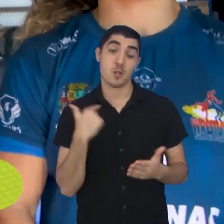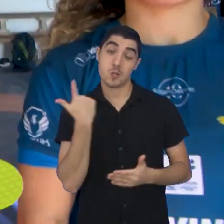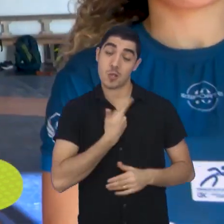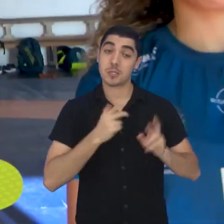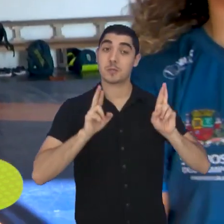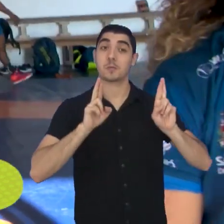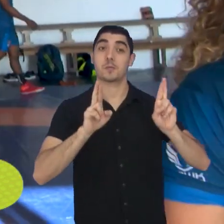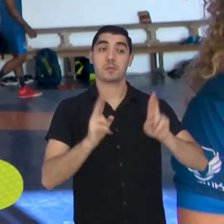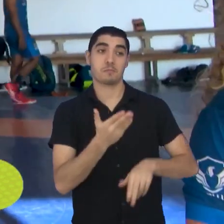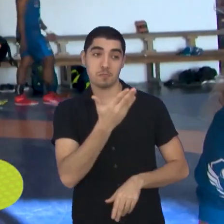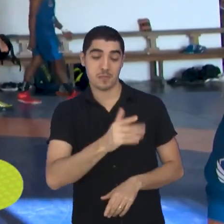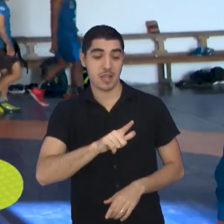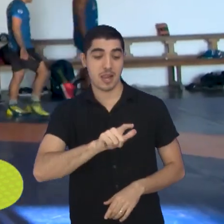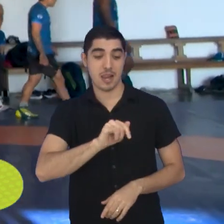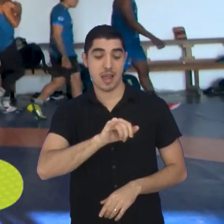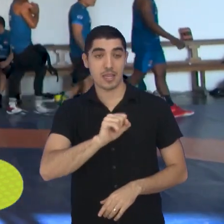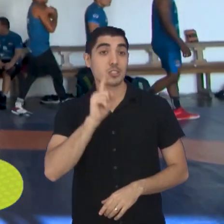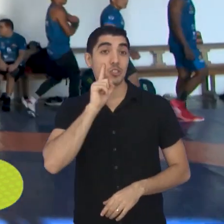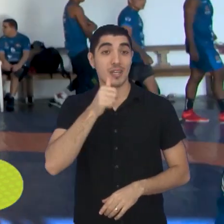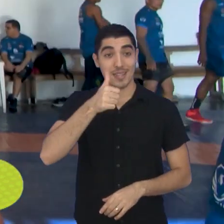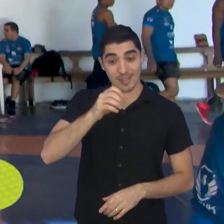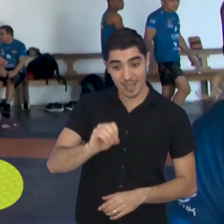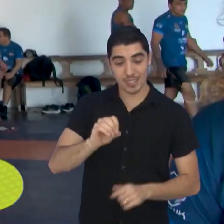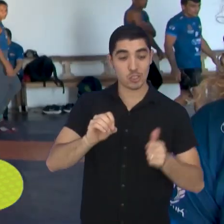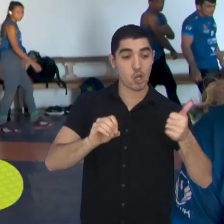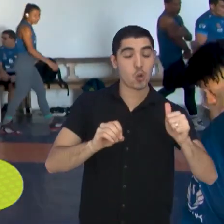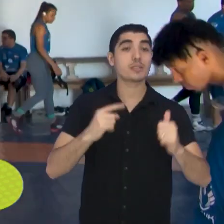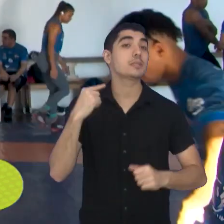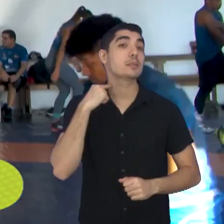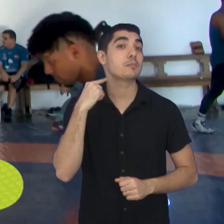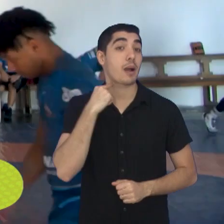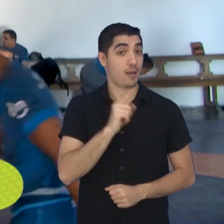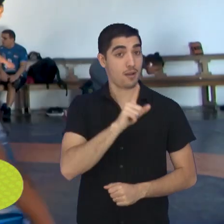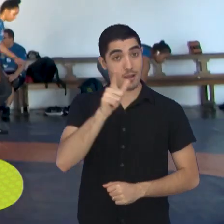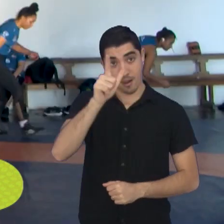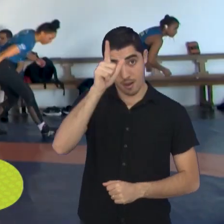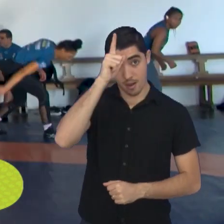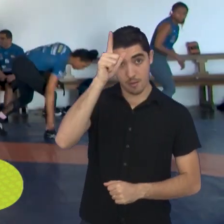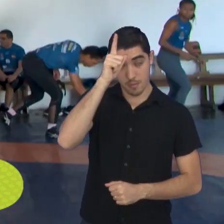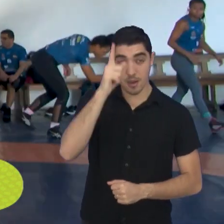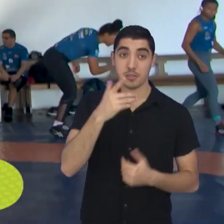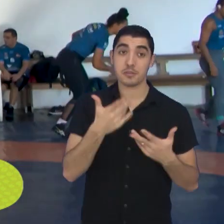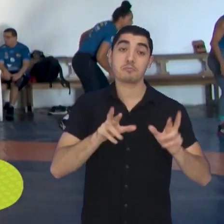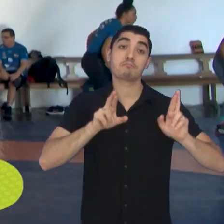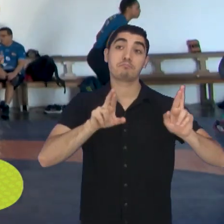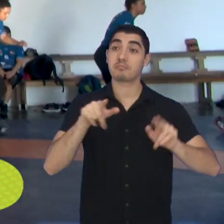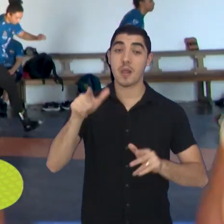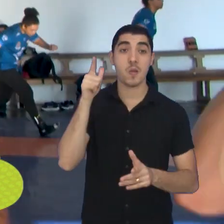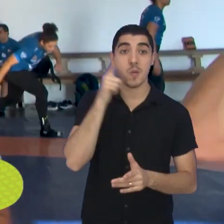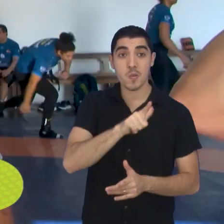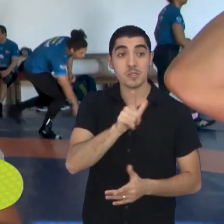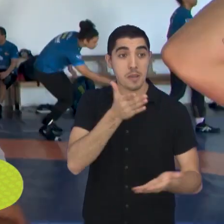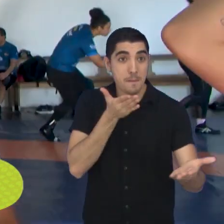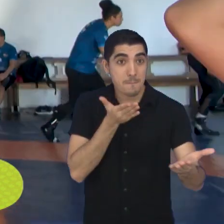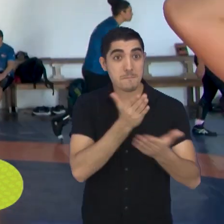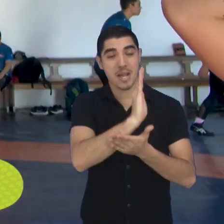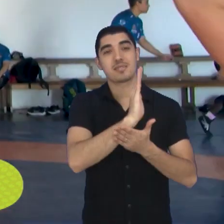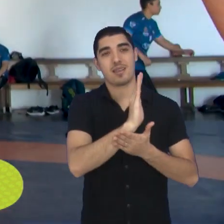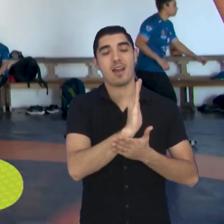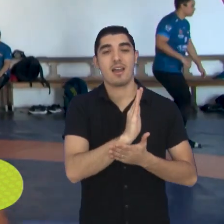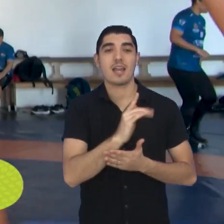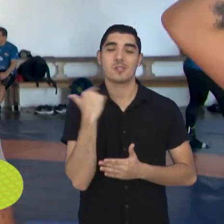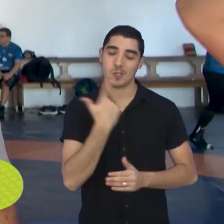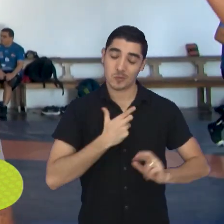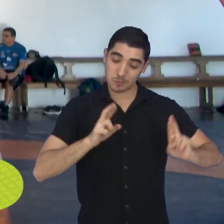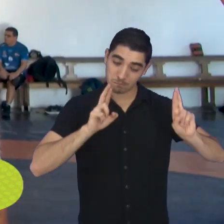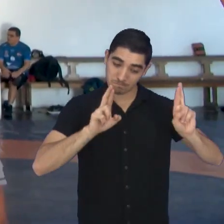pela Laís aí, 10 e 11 de maio, o pré-olímpico em Istambul. Quem sabe ela conquiste uma dessas 3 vagas e a gente vai torcer